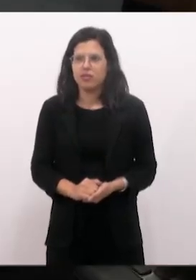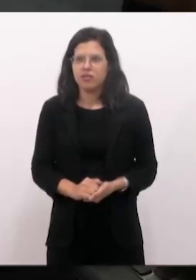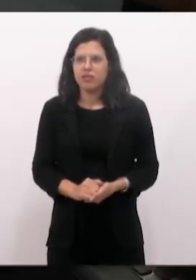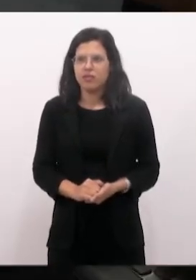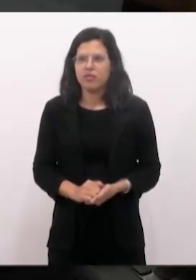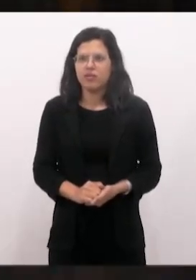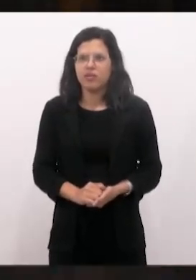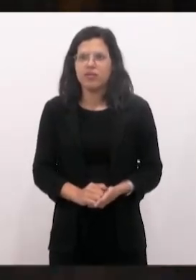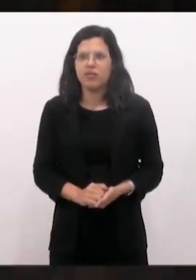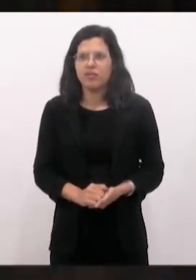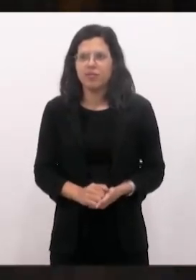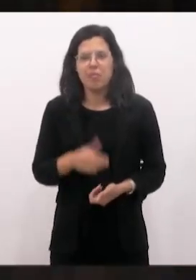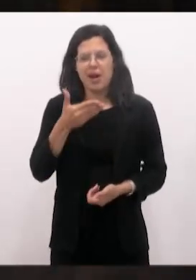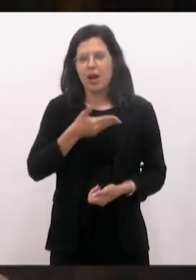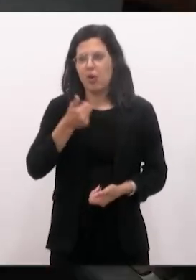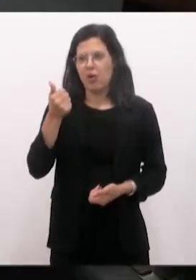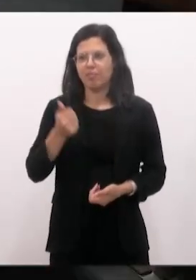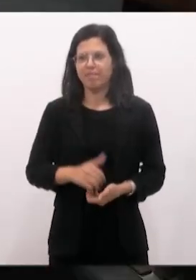Ou melhor,